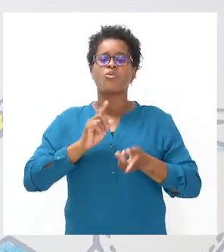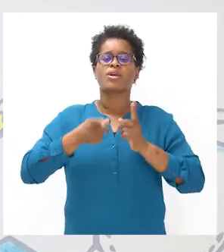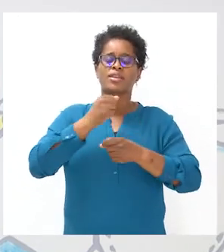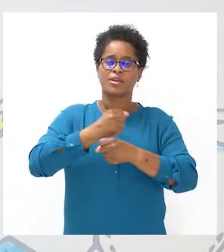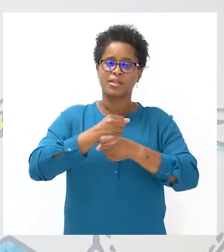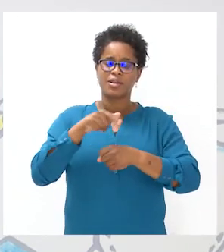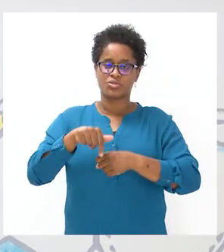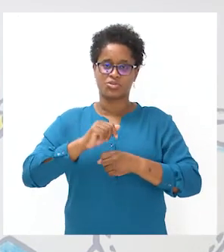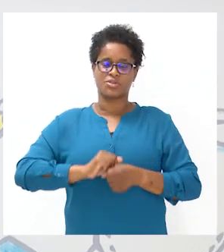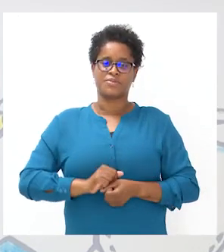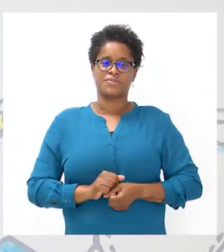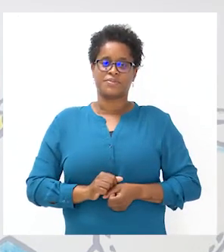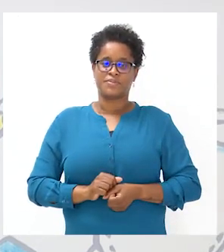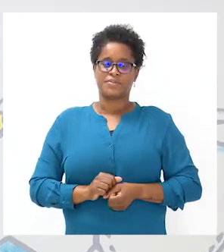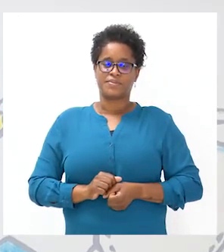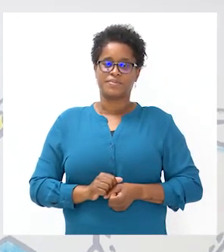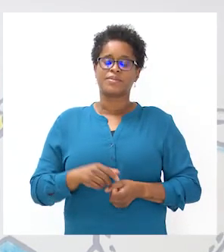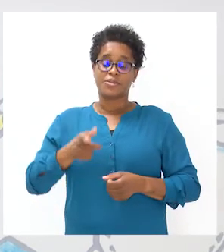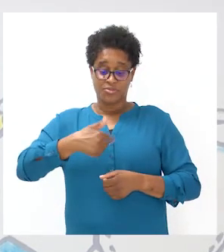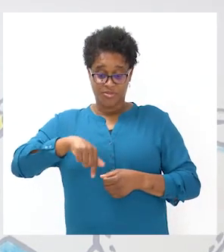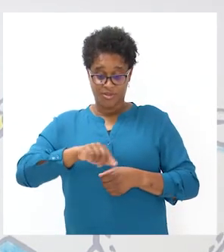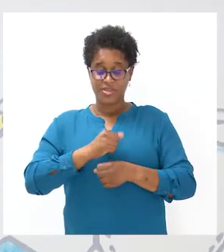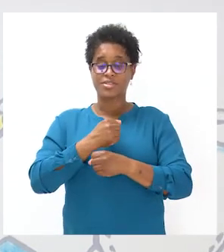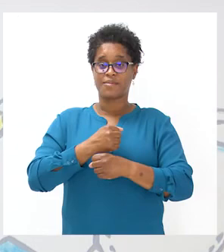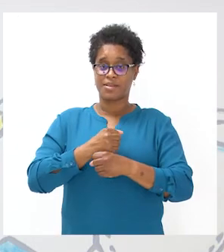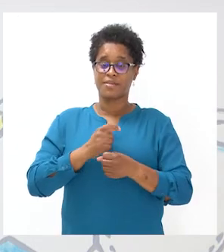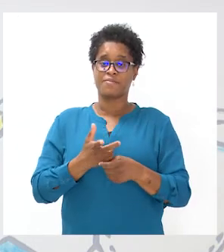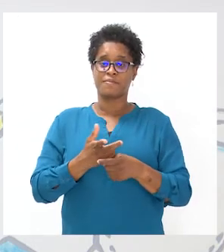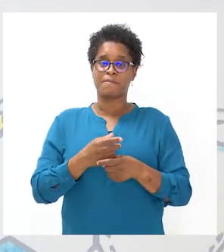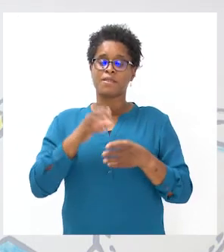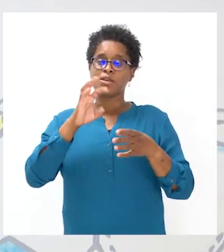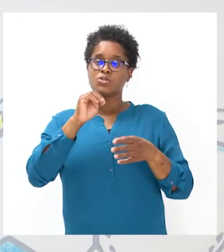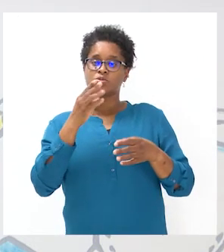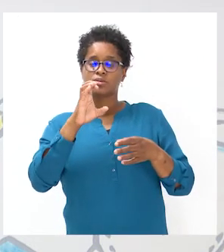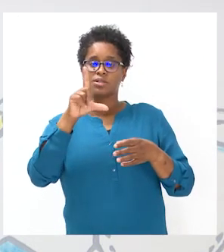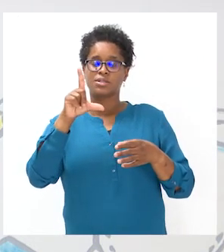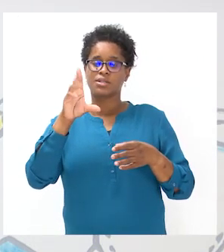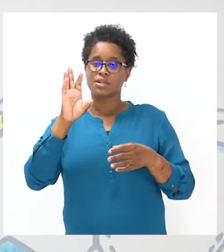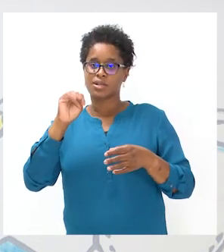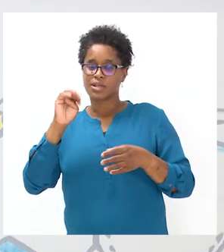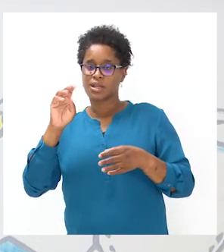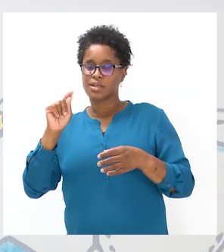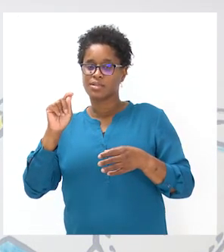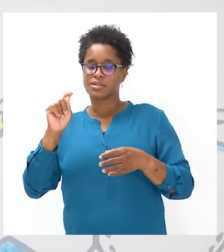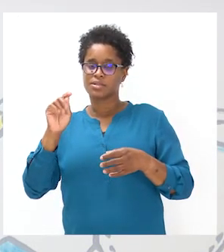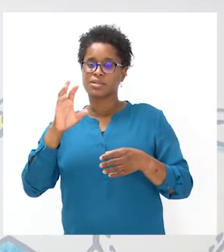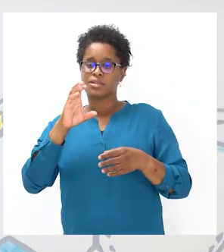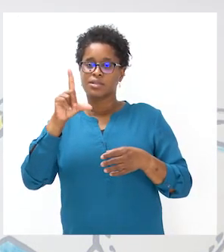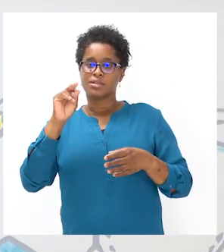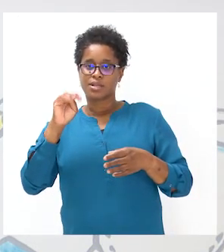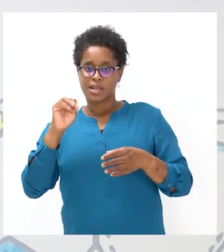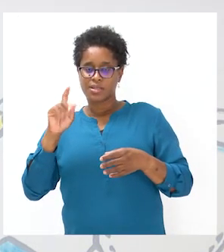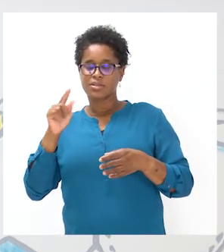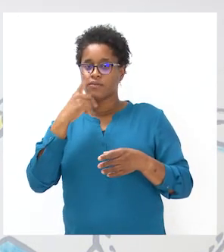é que nós vimos hoje? Trabalhamos subclasse dos verbos. Fizemos a revisão